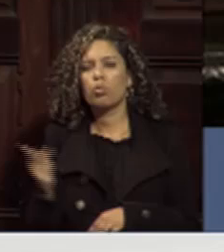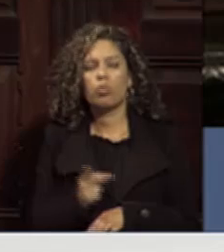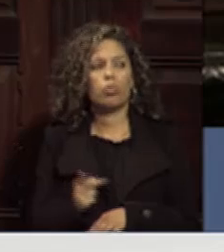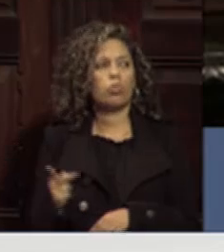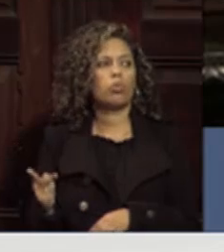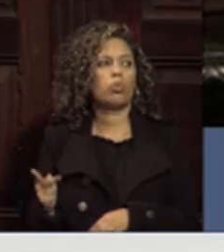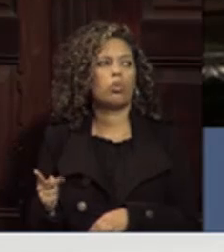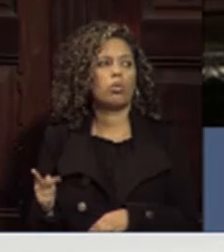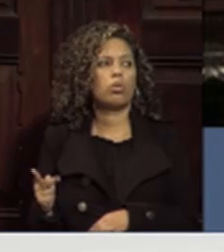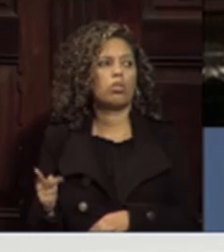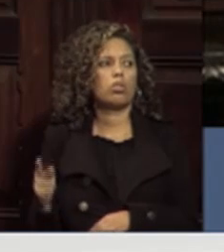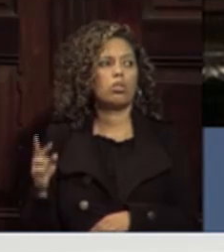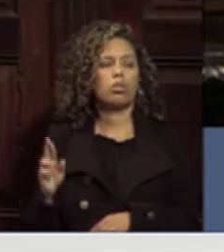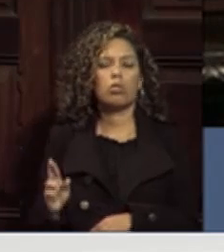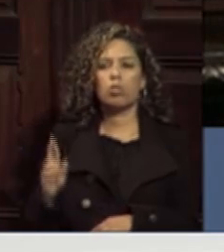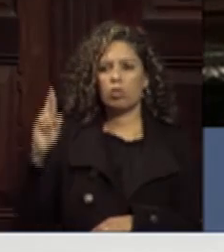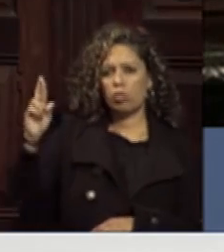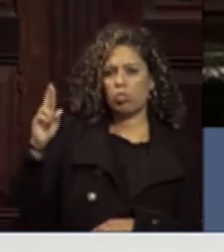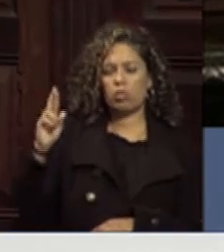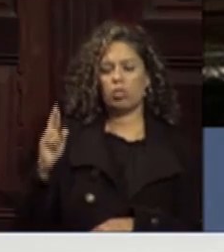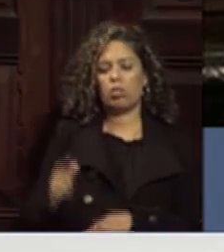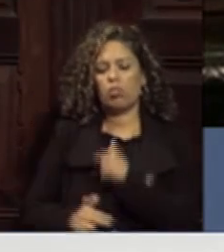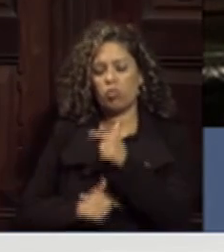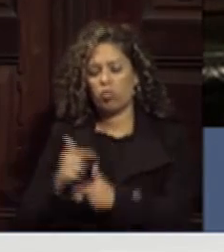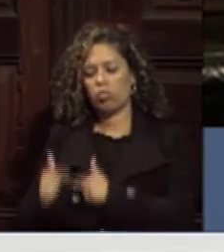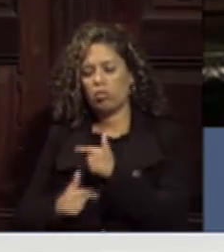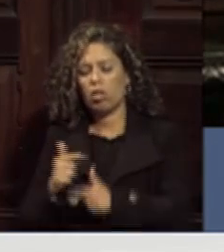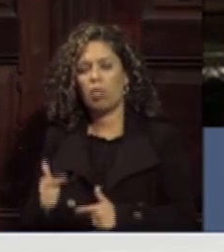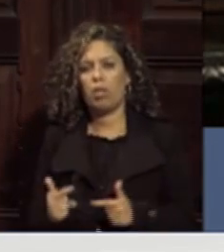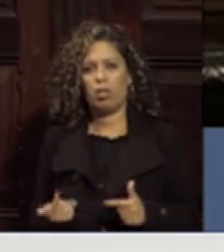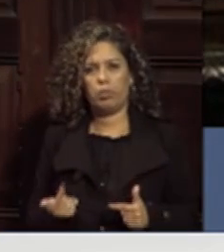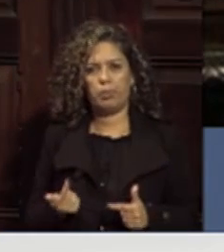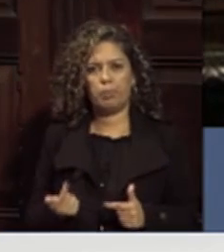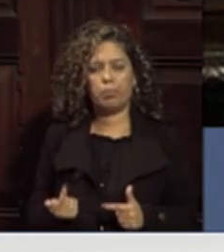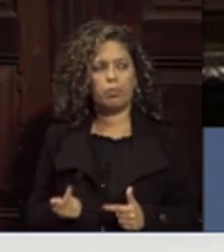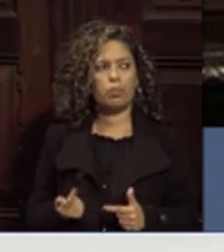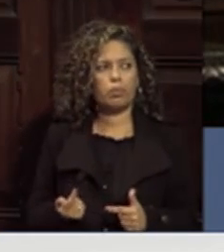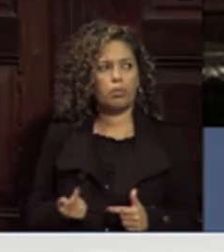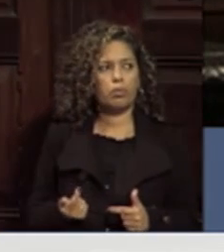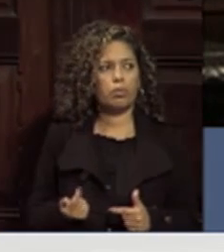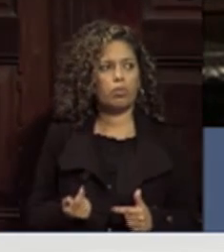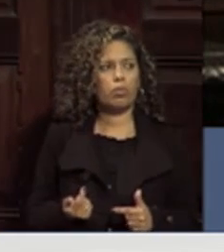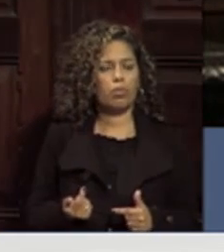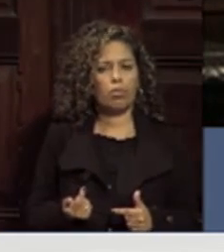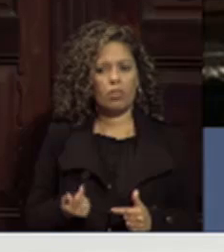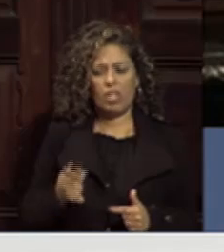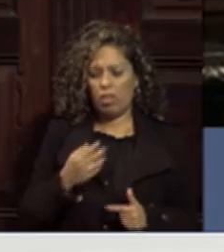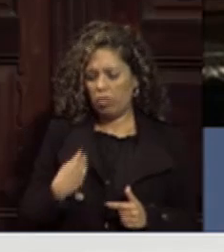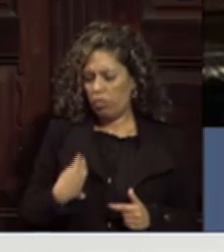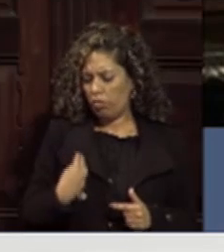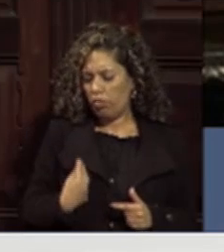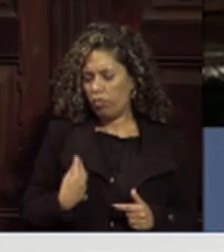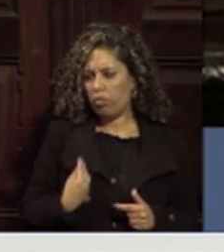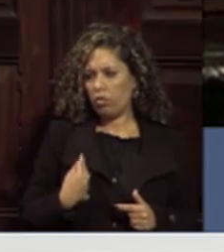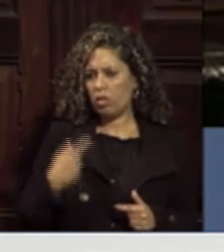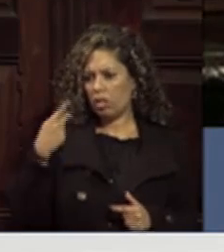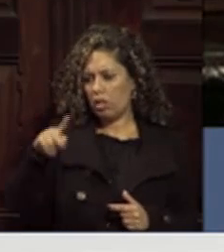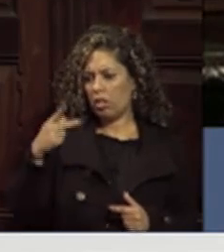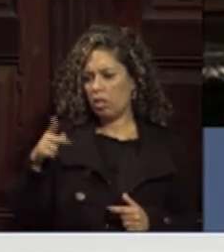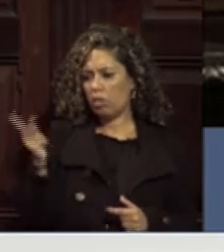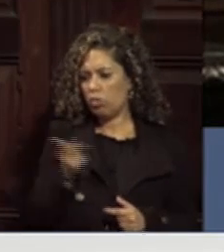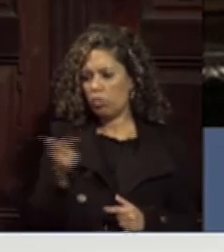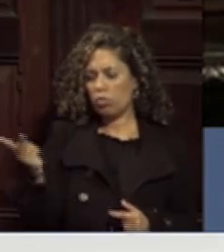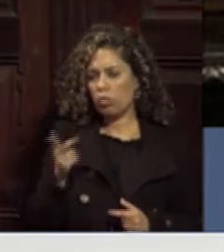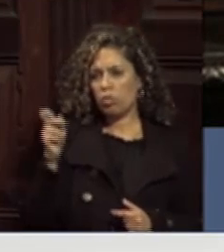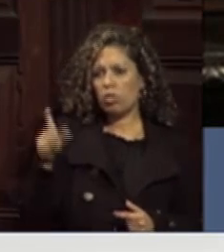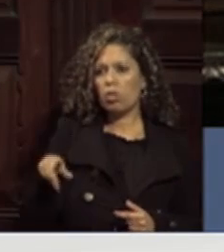presidente da ONG Quintal da Ana. É um casal que dedica parte da sua vida à questão das